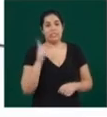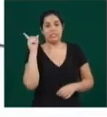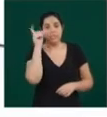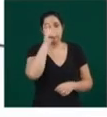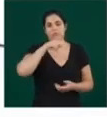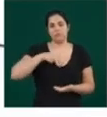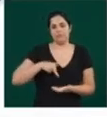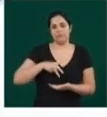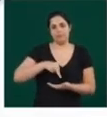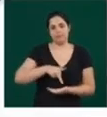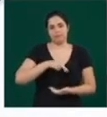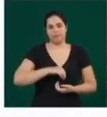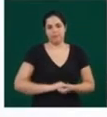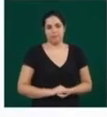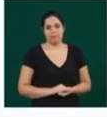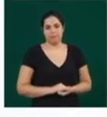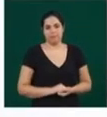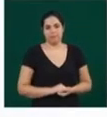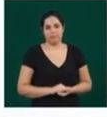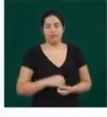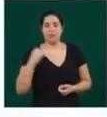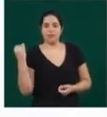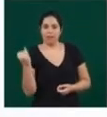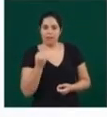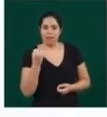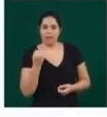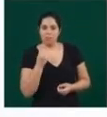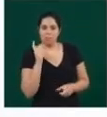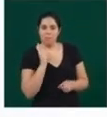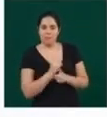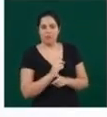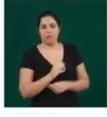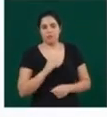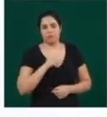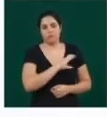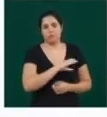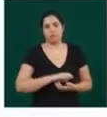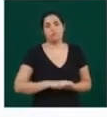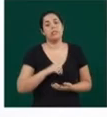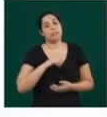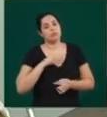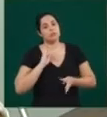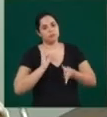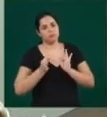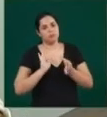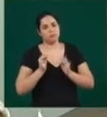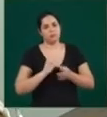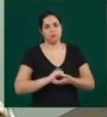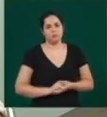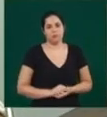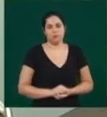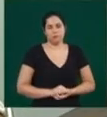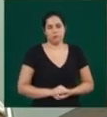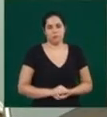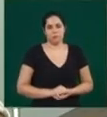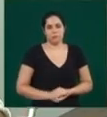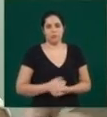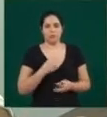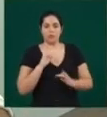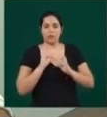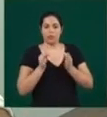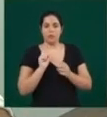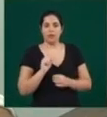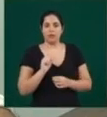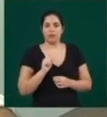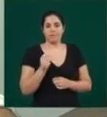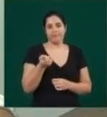de movimento. É importante fazer o diagnóstico precoce. A doença tem tratamento. O tratamento é feito com medicamentos